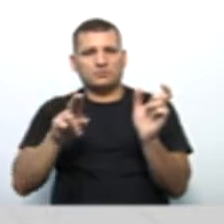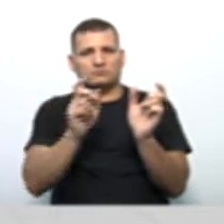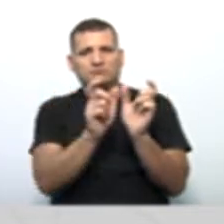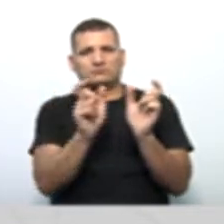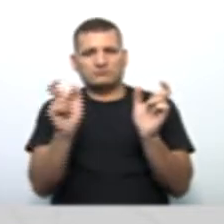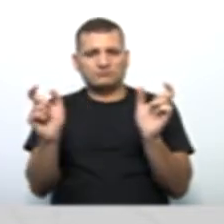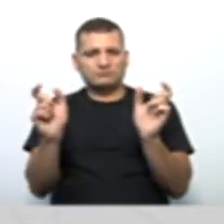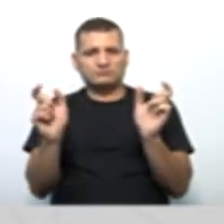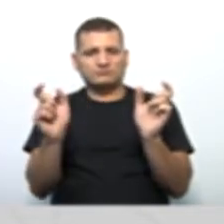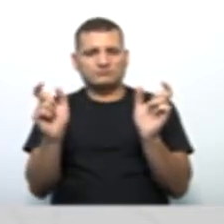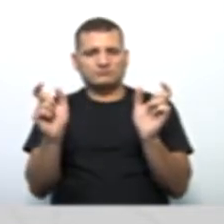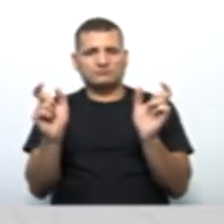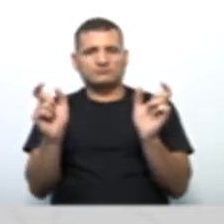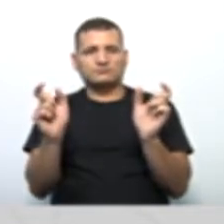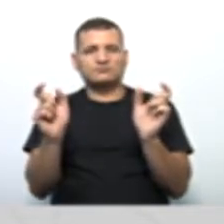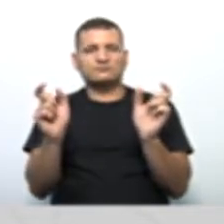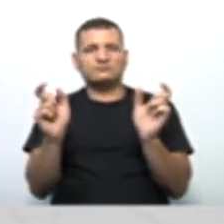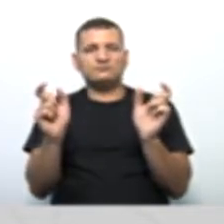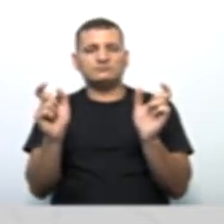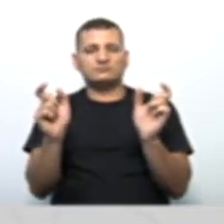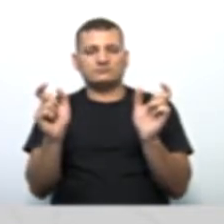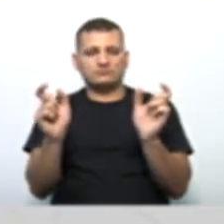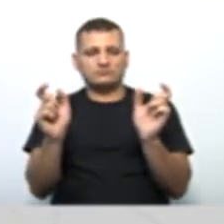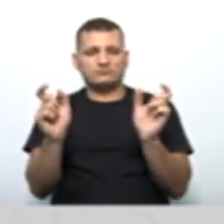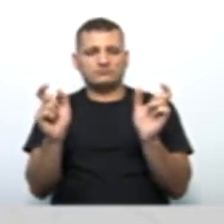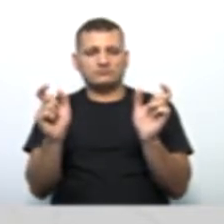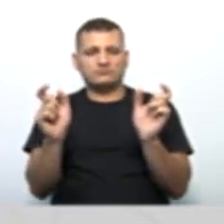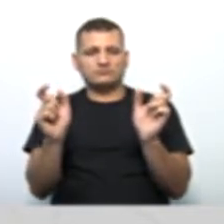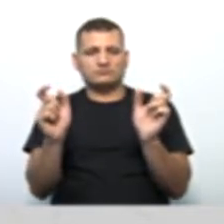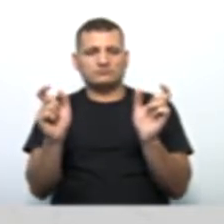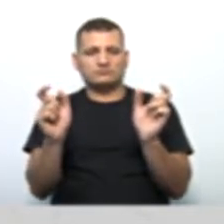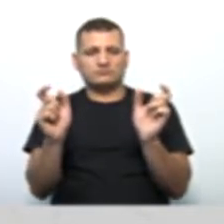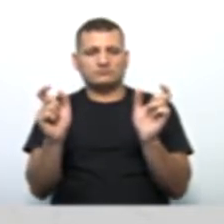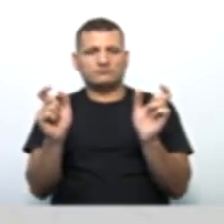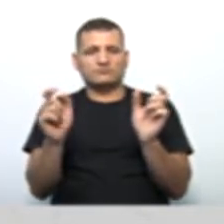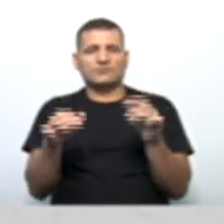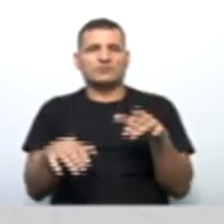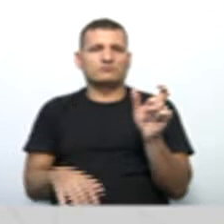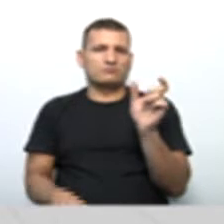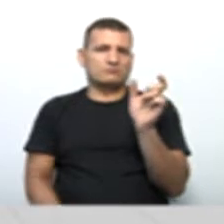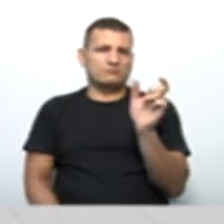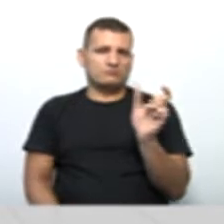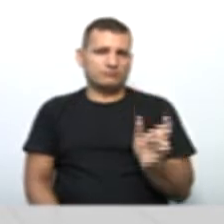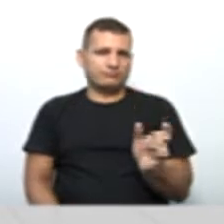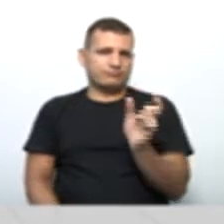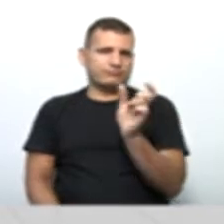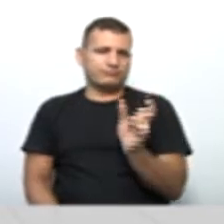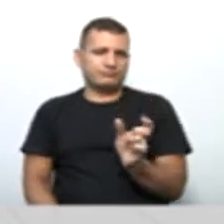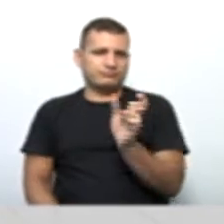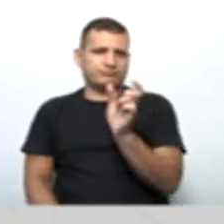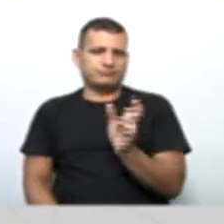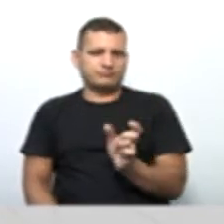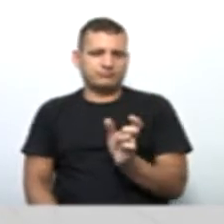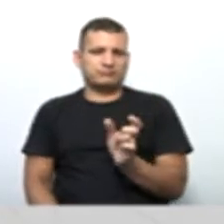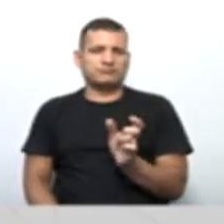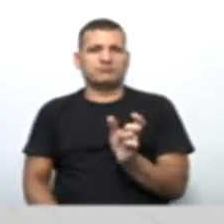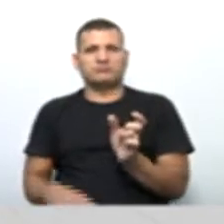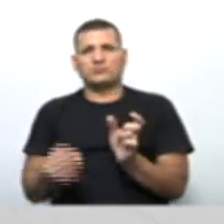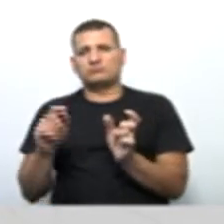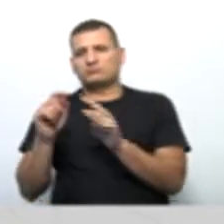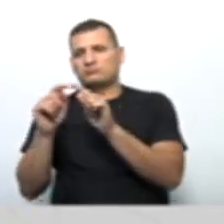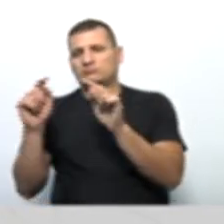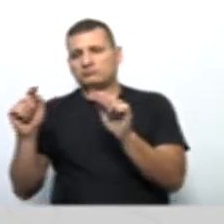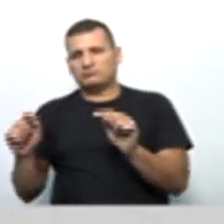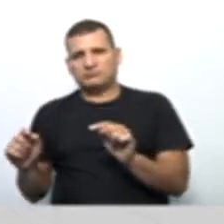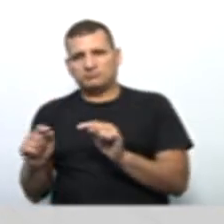aí já estou dividido em duas colunas aqui já tem uns itens do portfólio e aqui vai colocar os textos estão aqui nessa